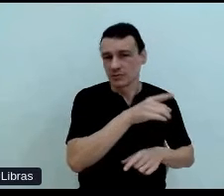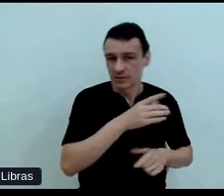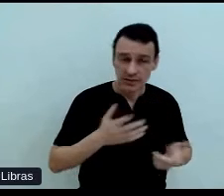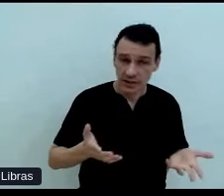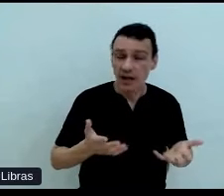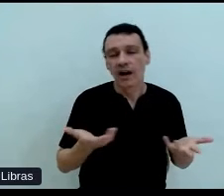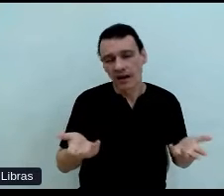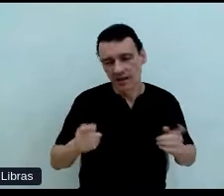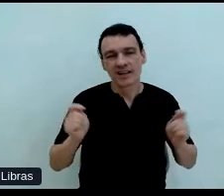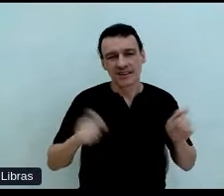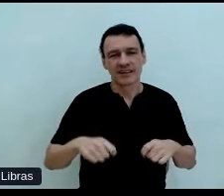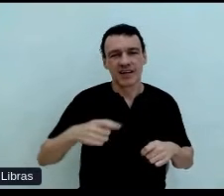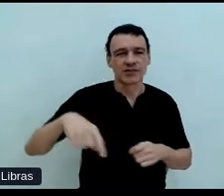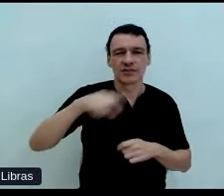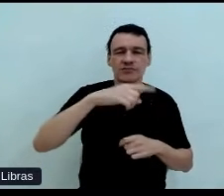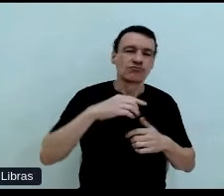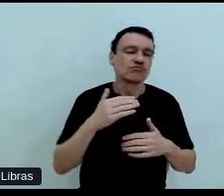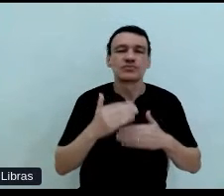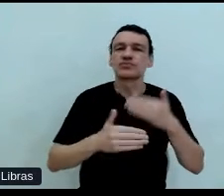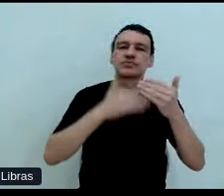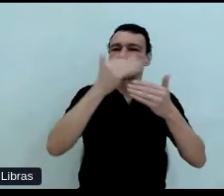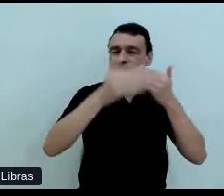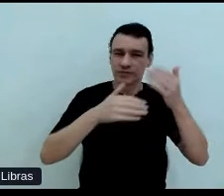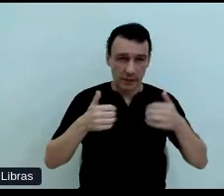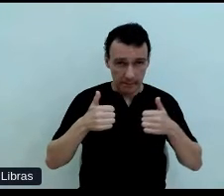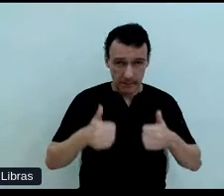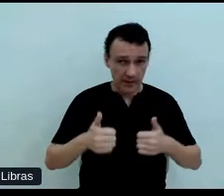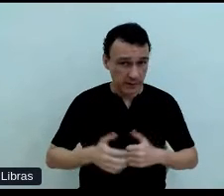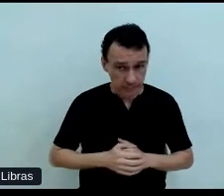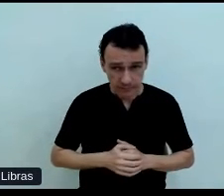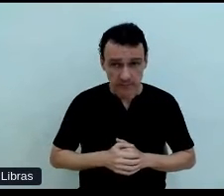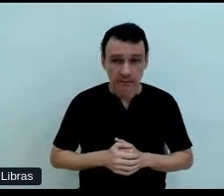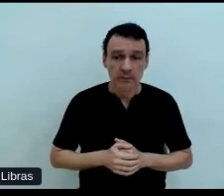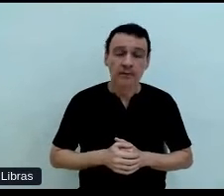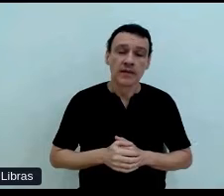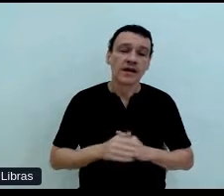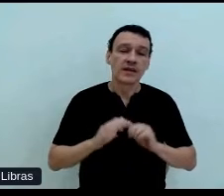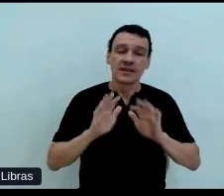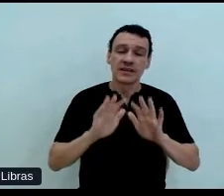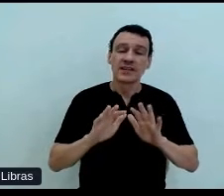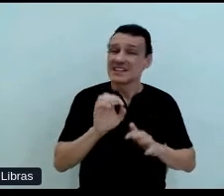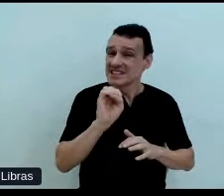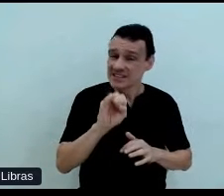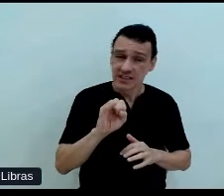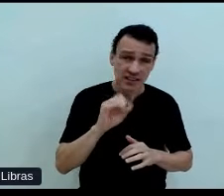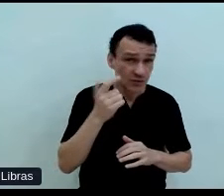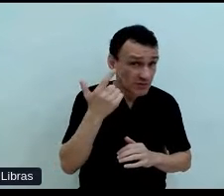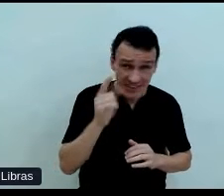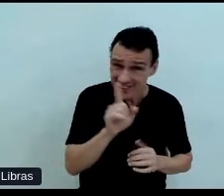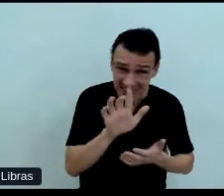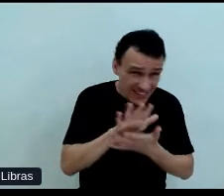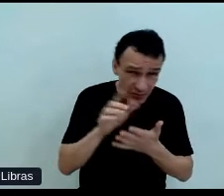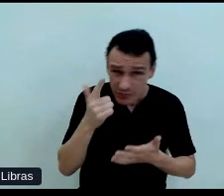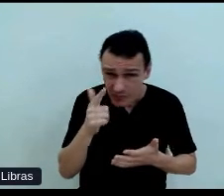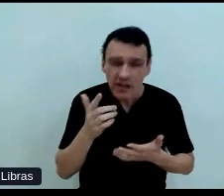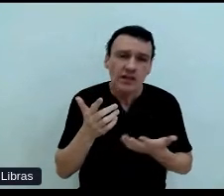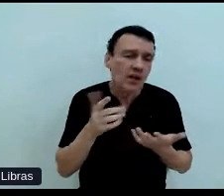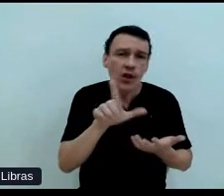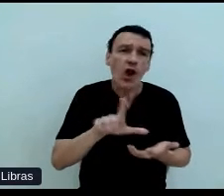desenvolver plenamente como um ser humano. Fora isso, sempre vai faltar algo em nós. Então, ninguém